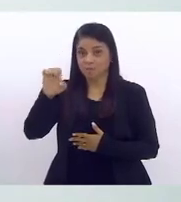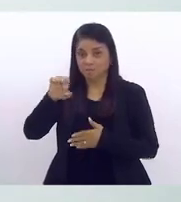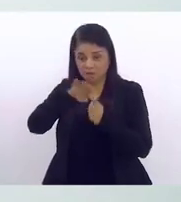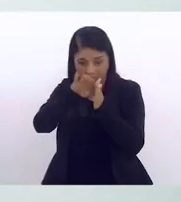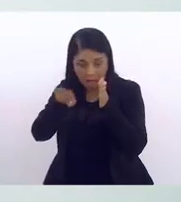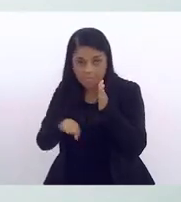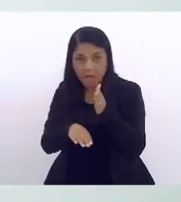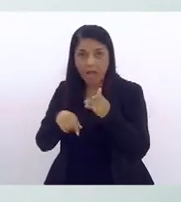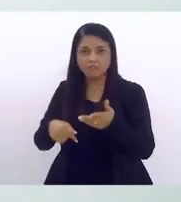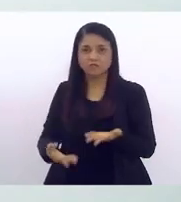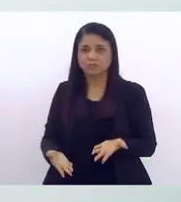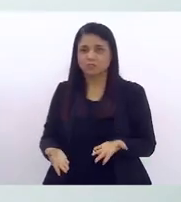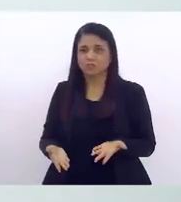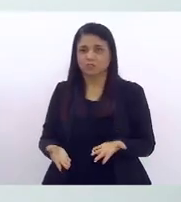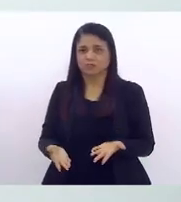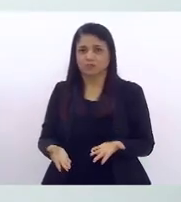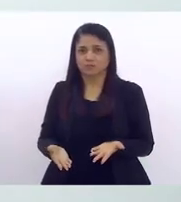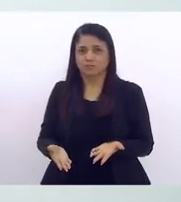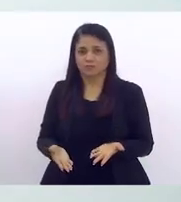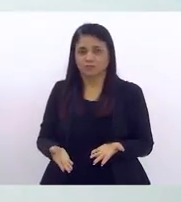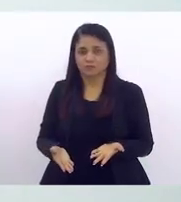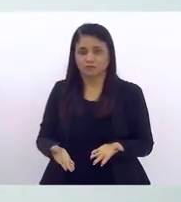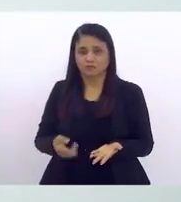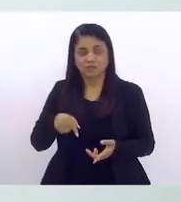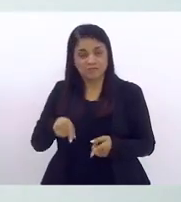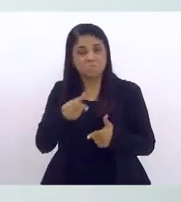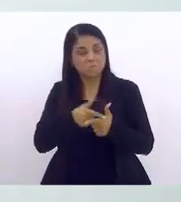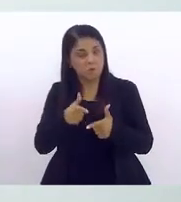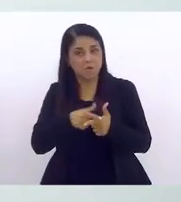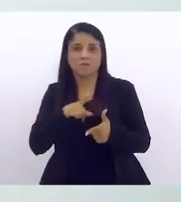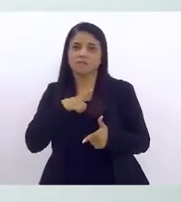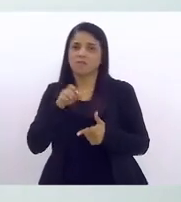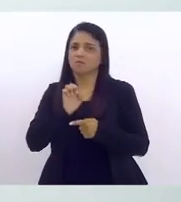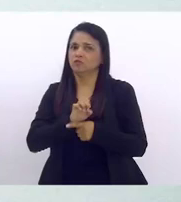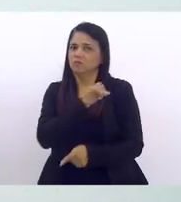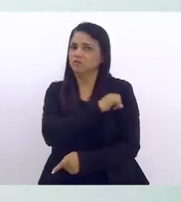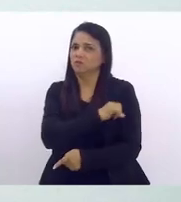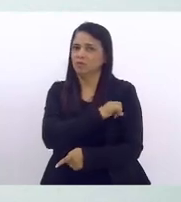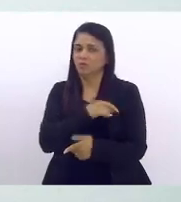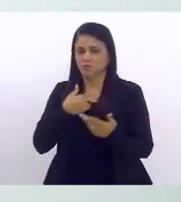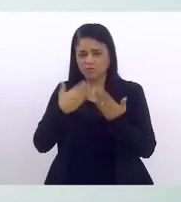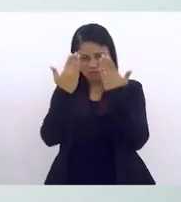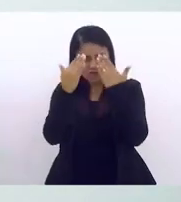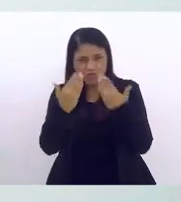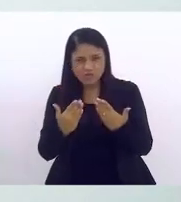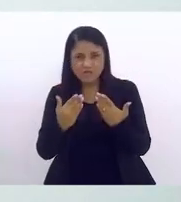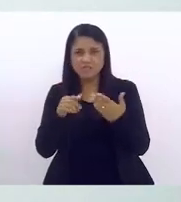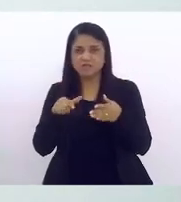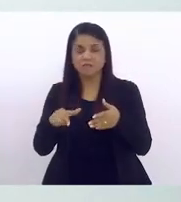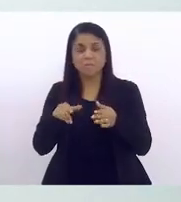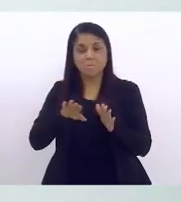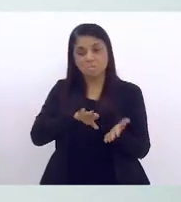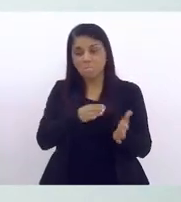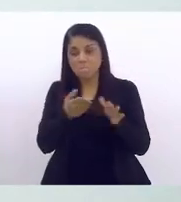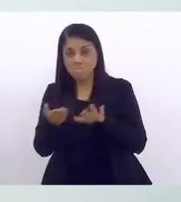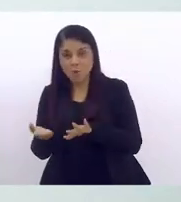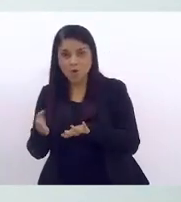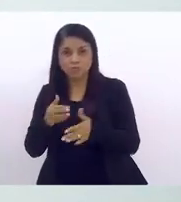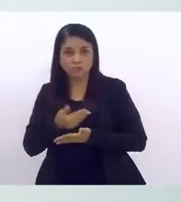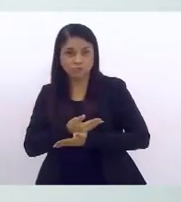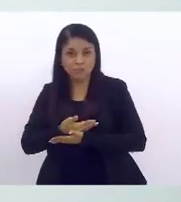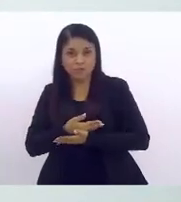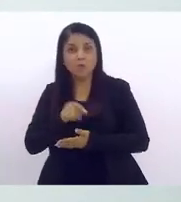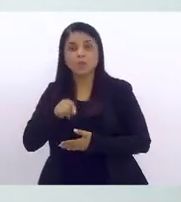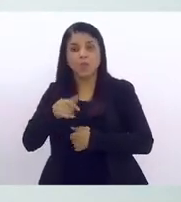tem. Algum problema tem. Quando a gente analisa isso, o maior contingente de morte materna está na